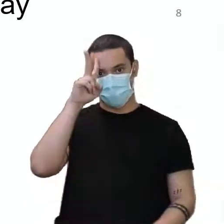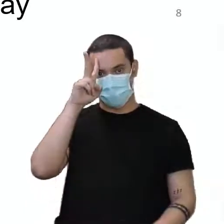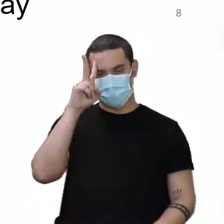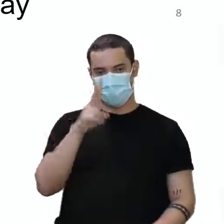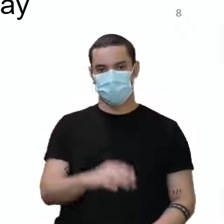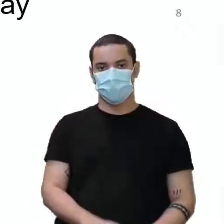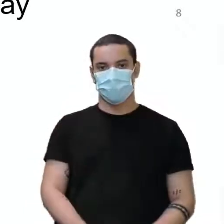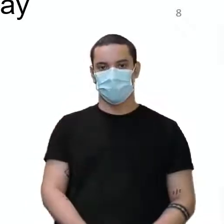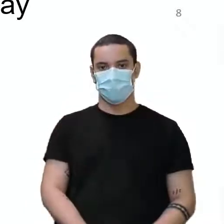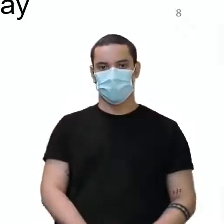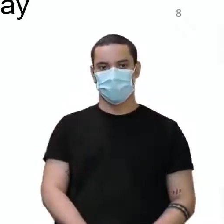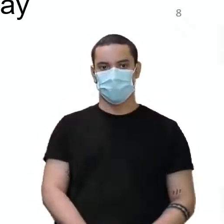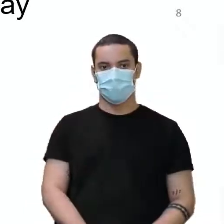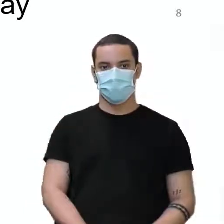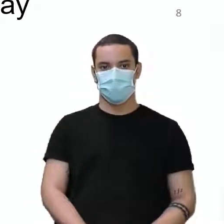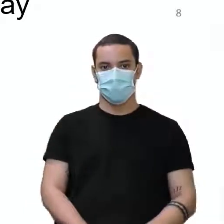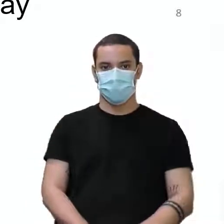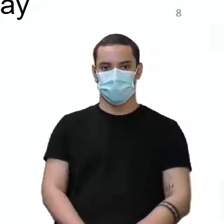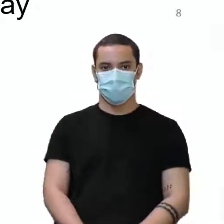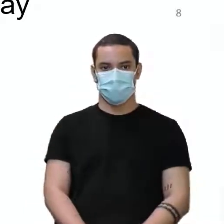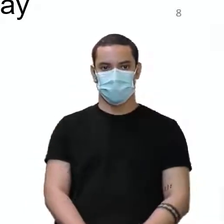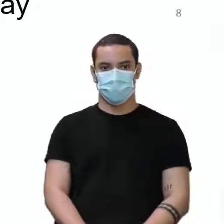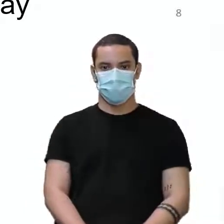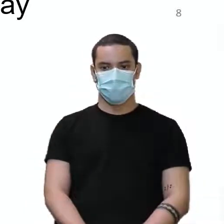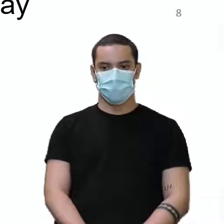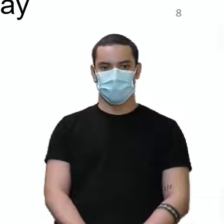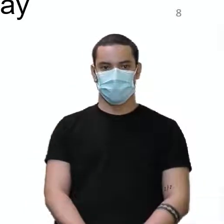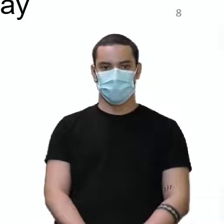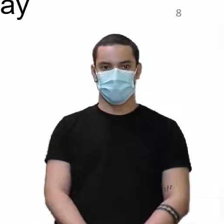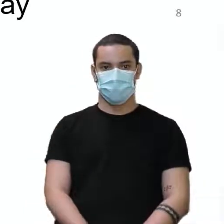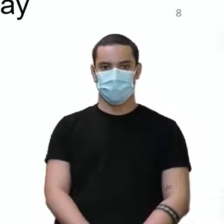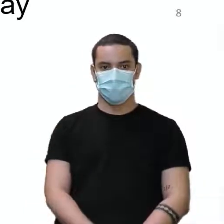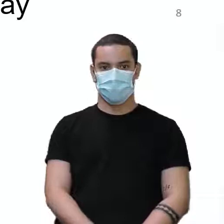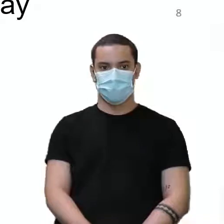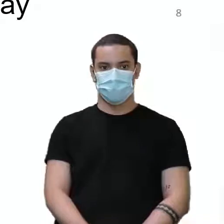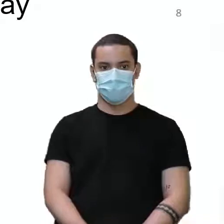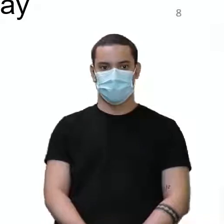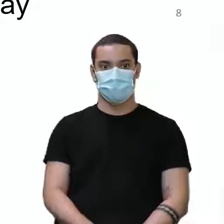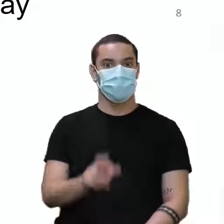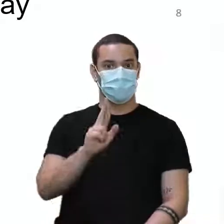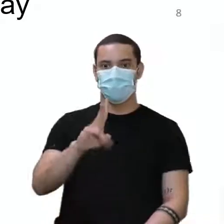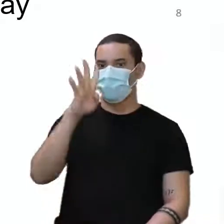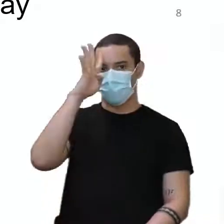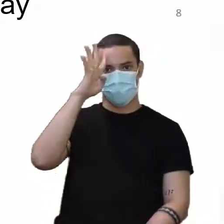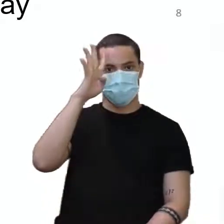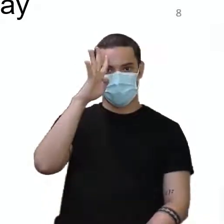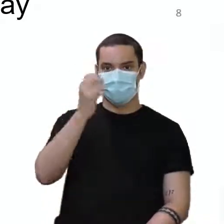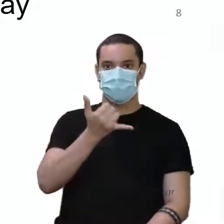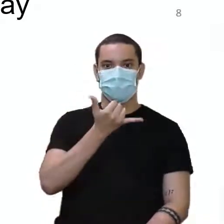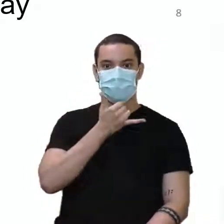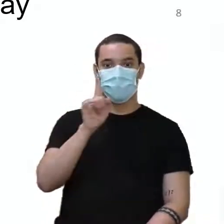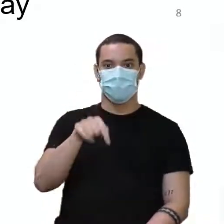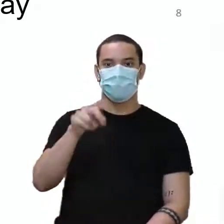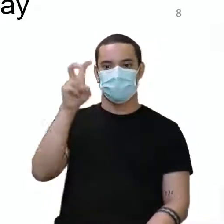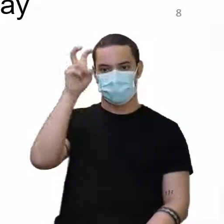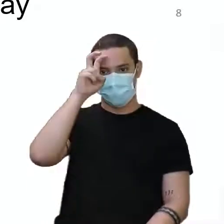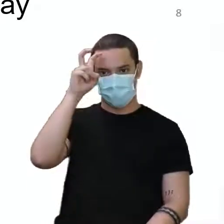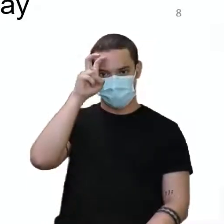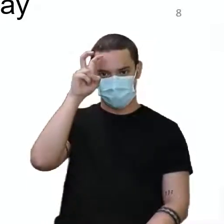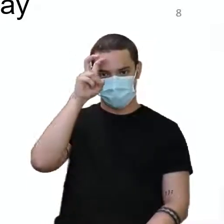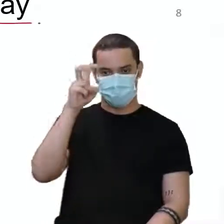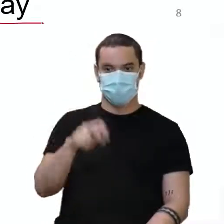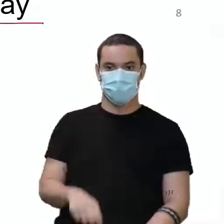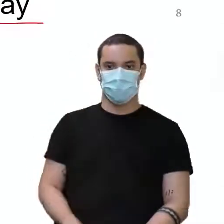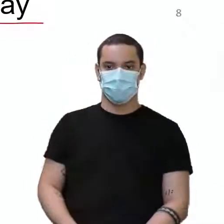Ireland, ela está na Irlanda. E aqui, não é quarta-feira não, era quinta, olha, eu contei errado, o teacher tá ruim. E